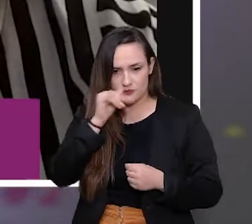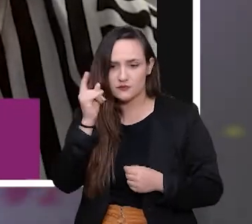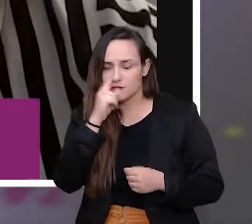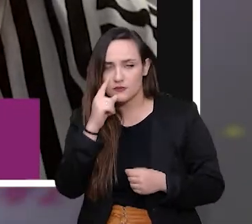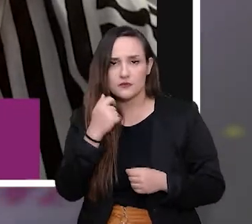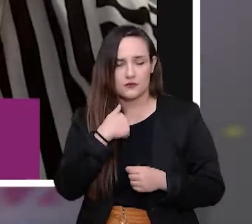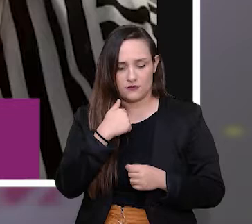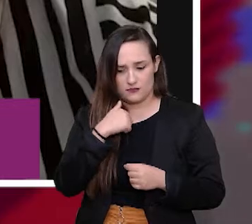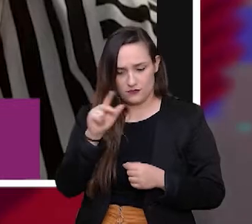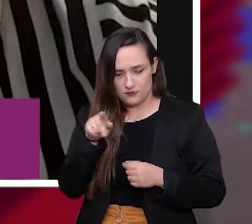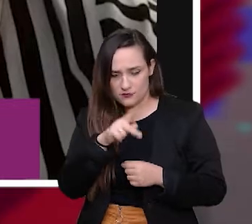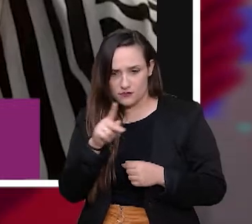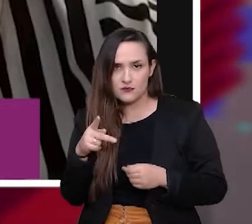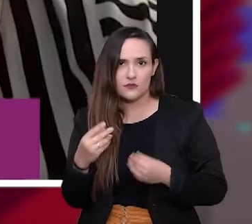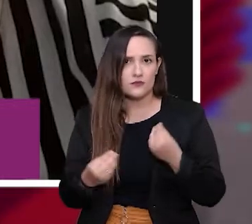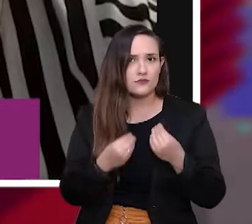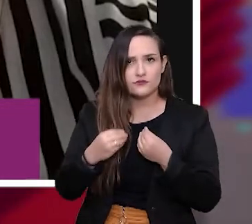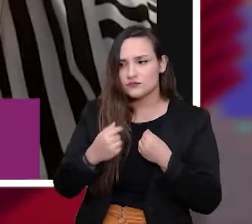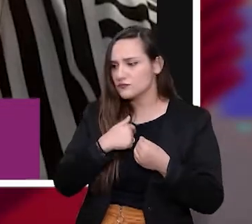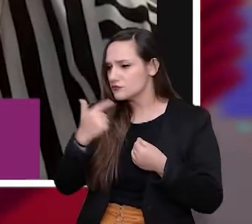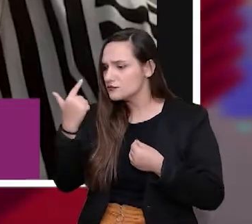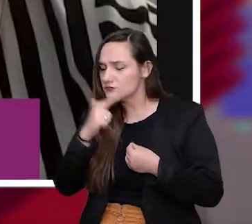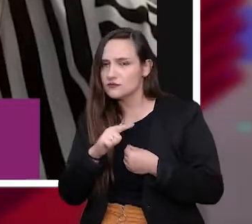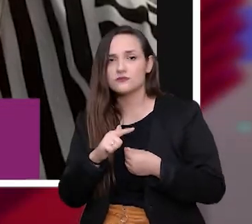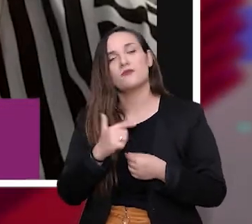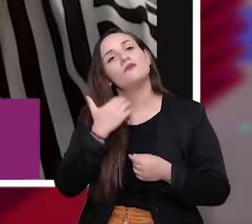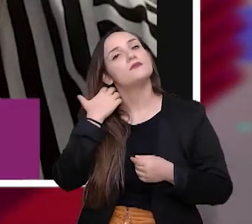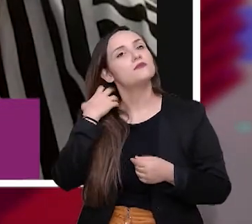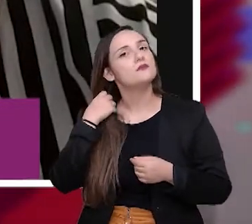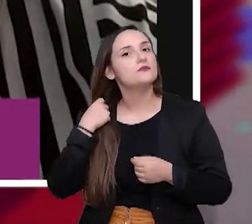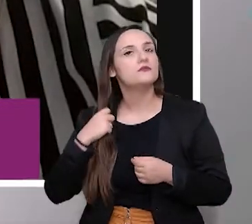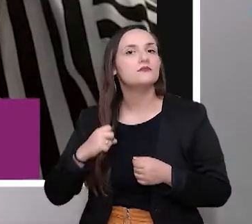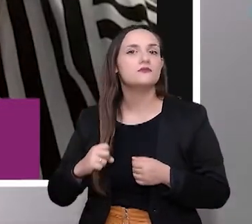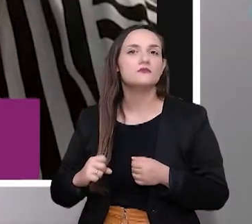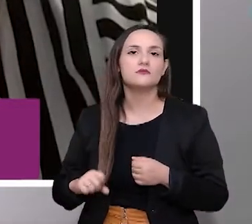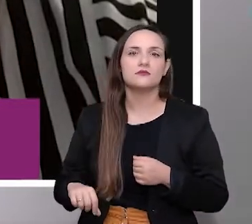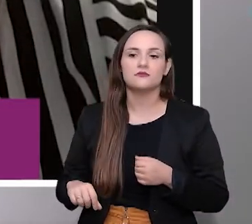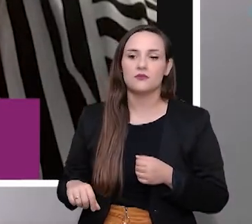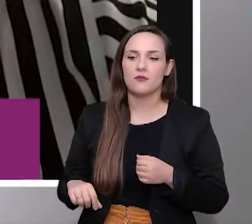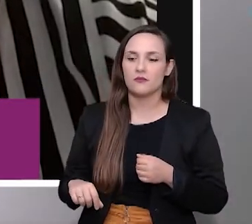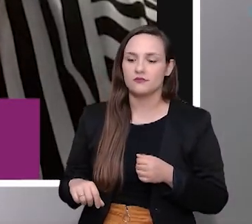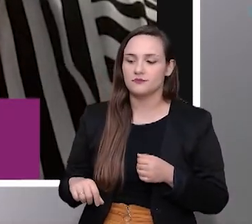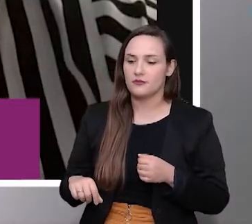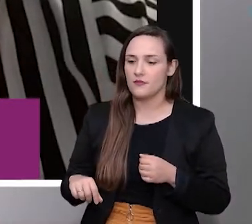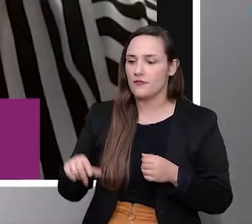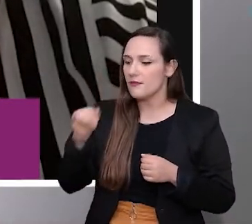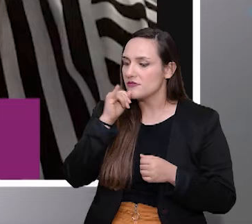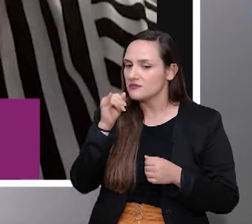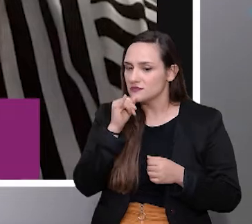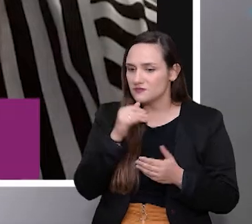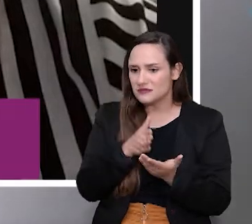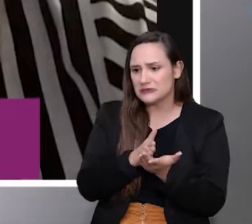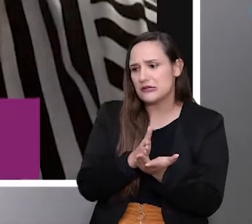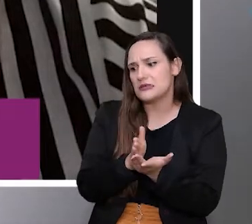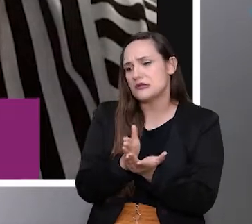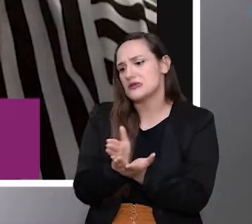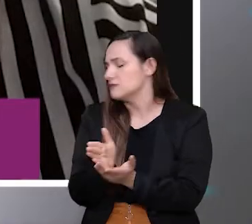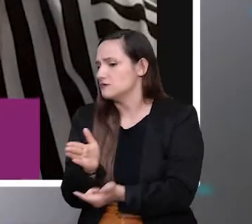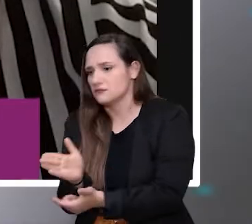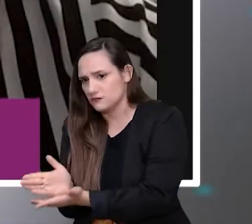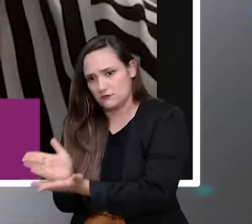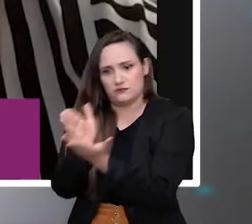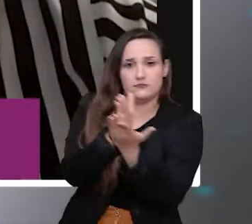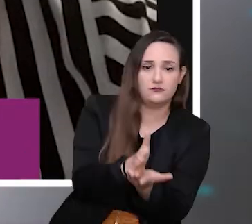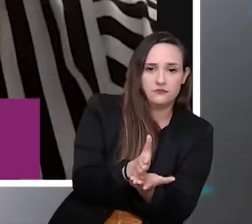educador, para conseguir desviar, né, esse jovem de trilhar um caminho que vá por um lado